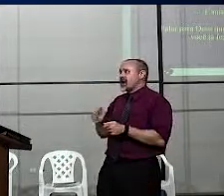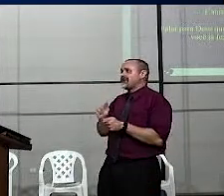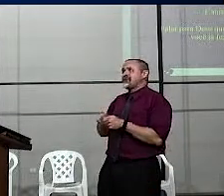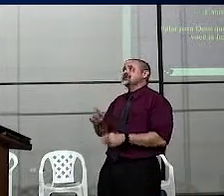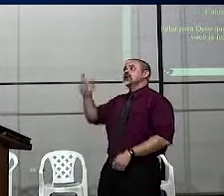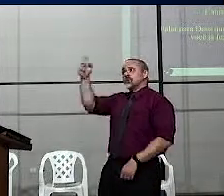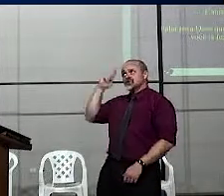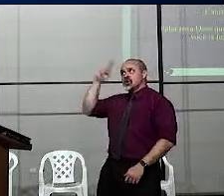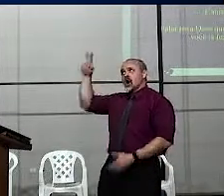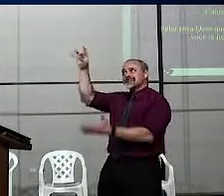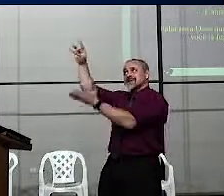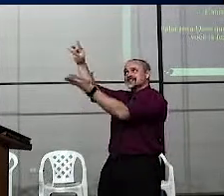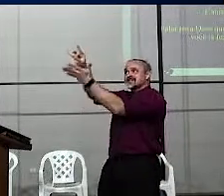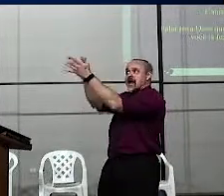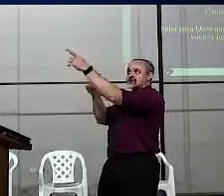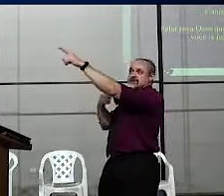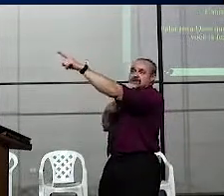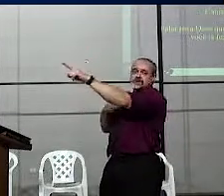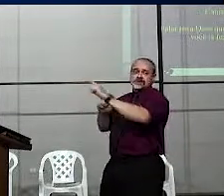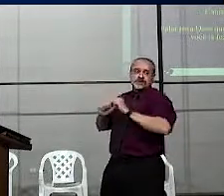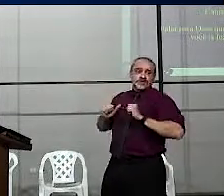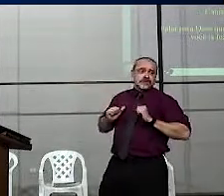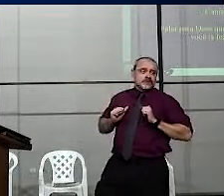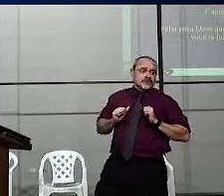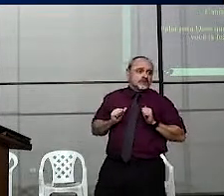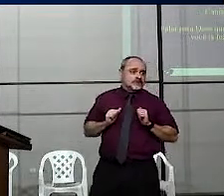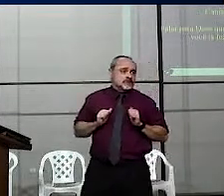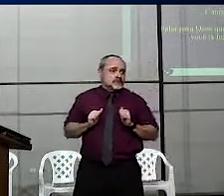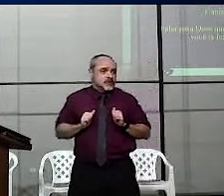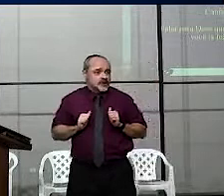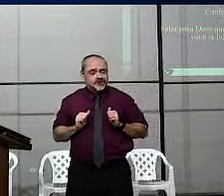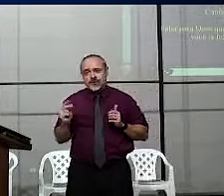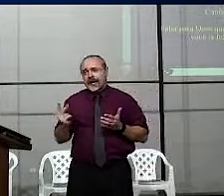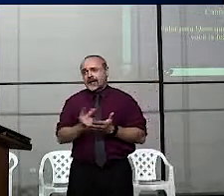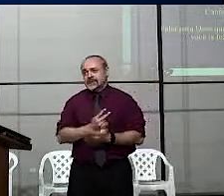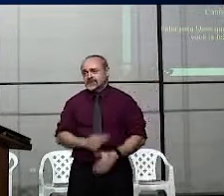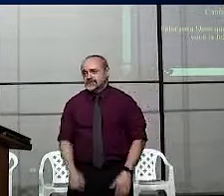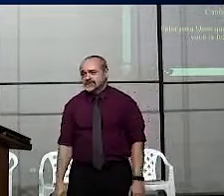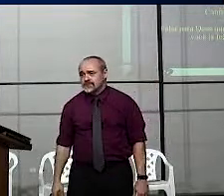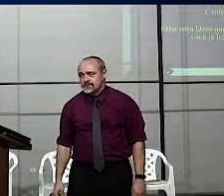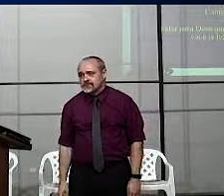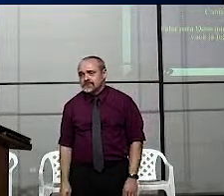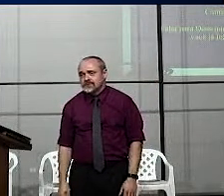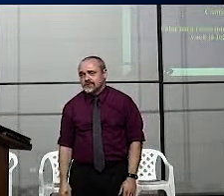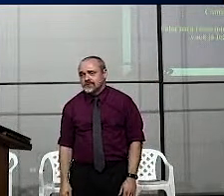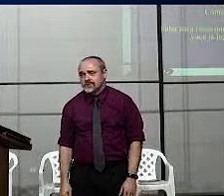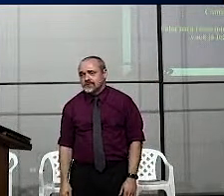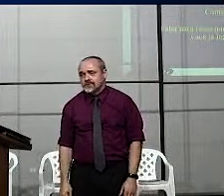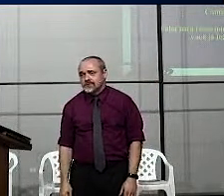eu já fiz. O Senhor está certo. Eu sou errado.